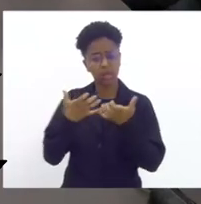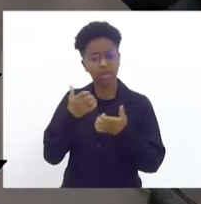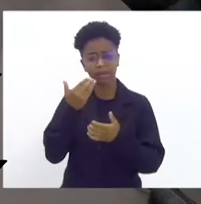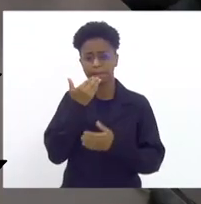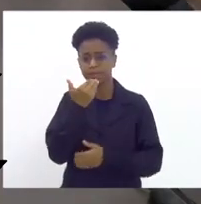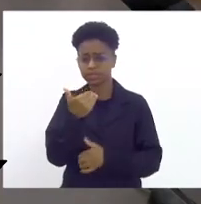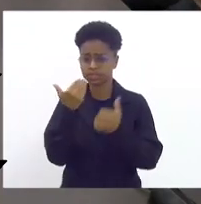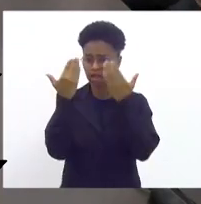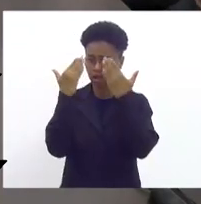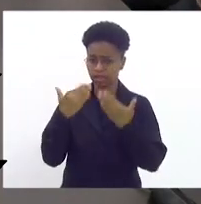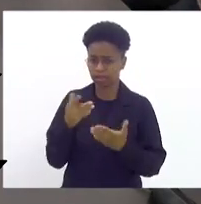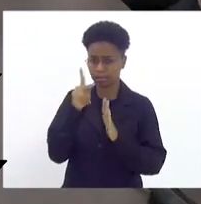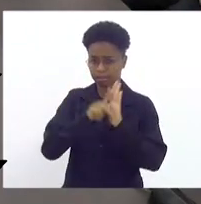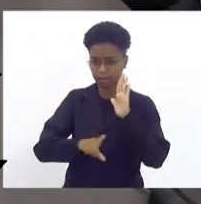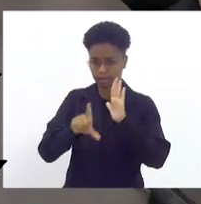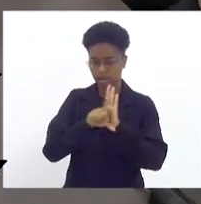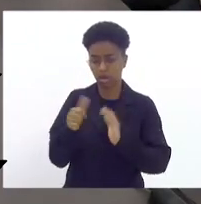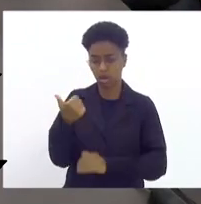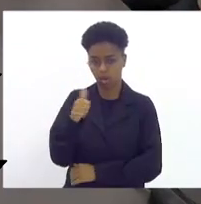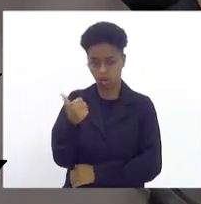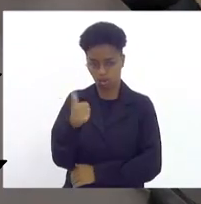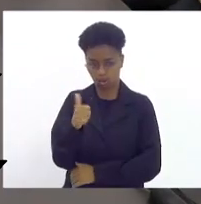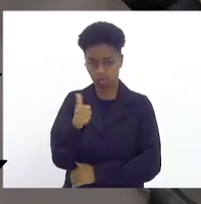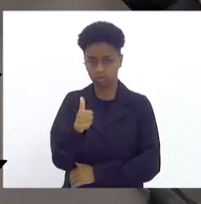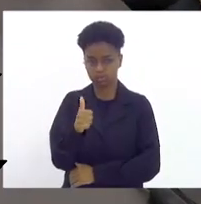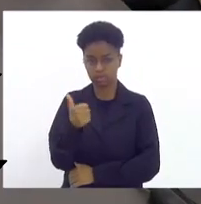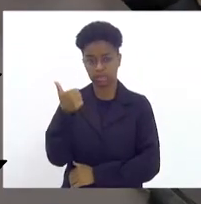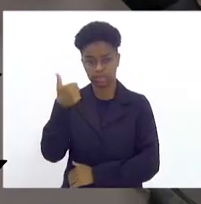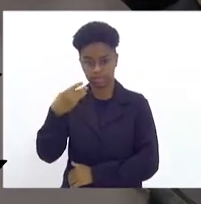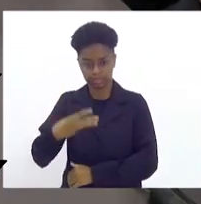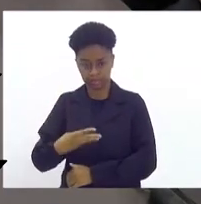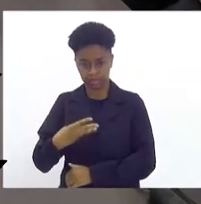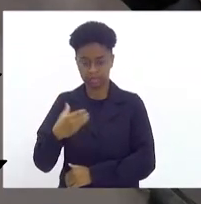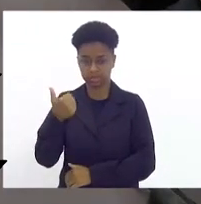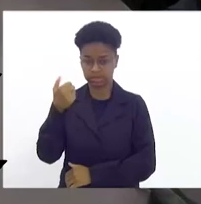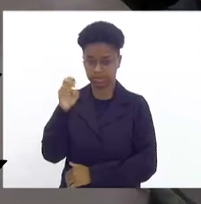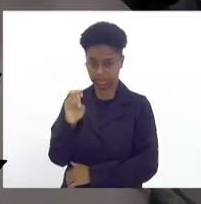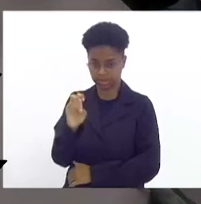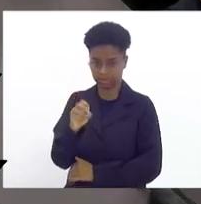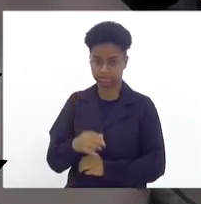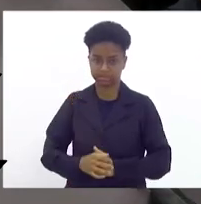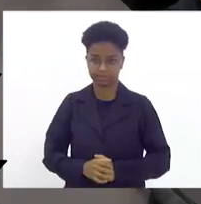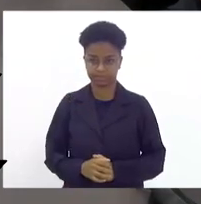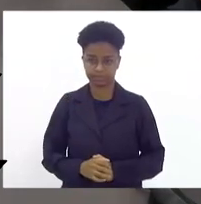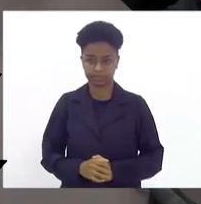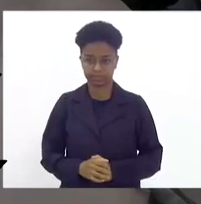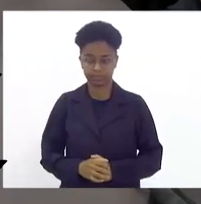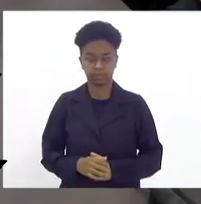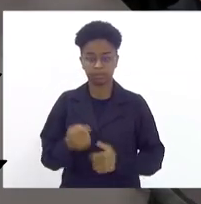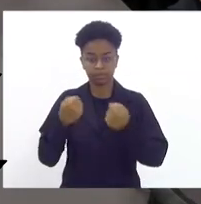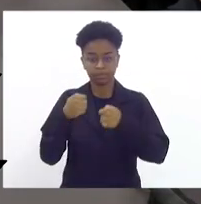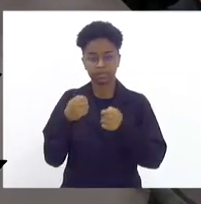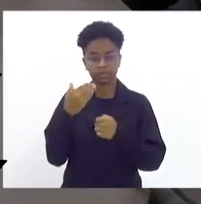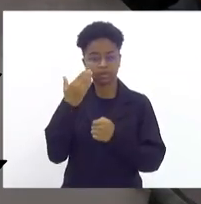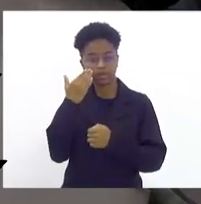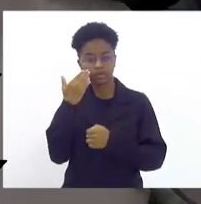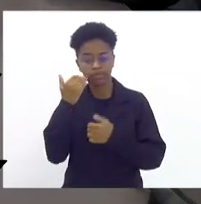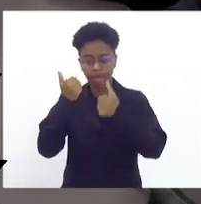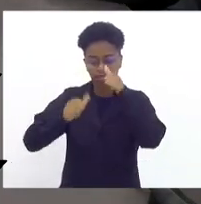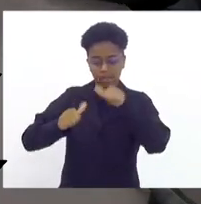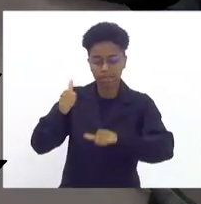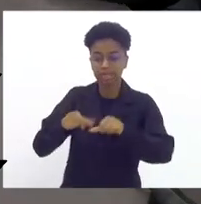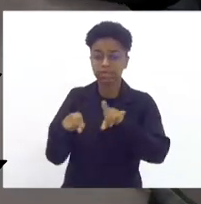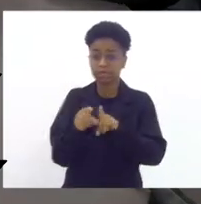aos PLs 11, 13 e 15. Pedir vistas. Pedir Vossa